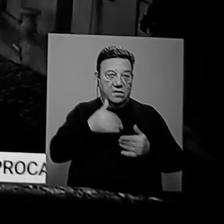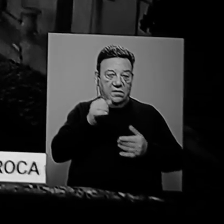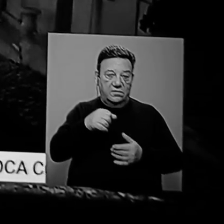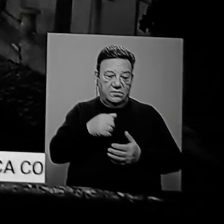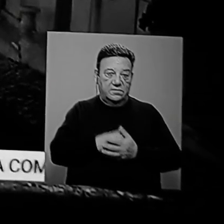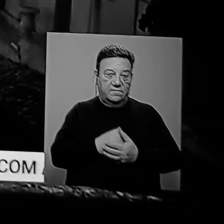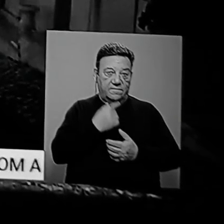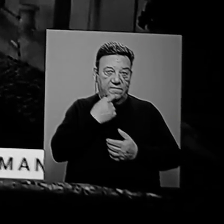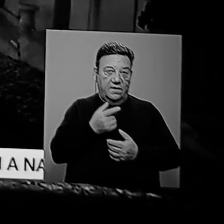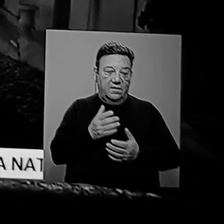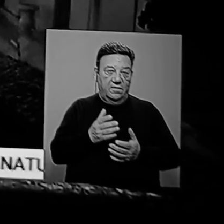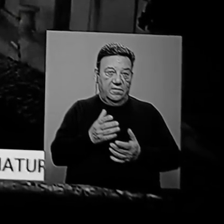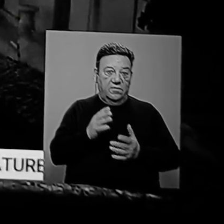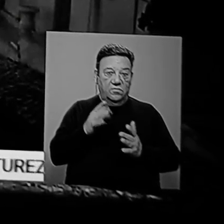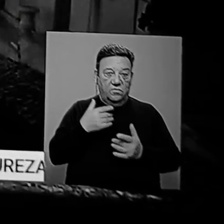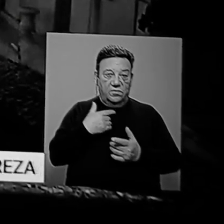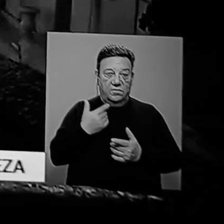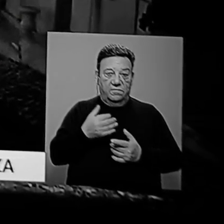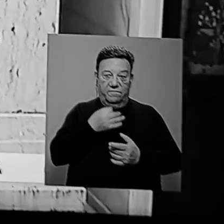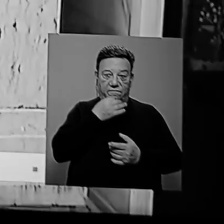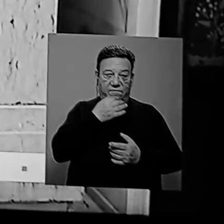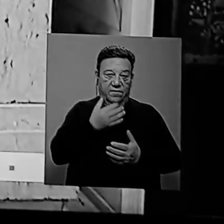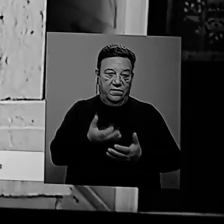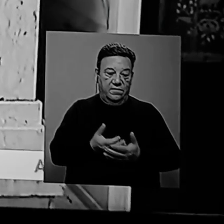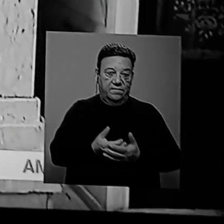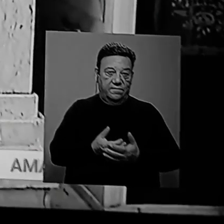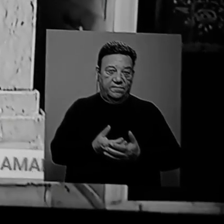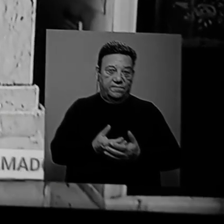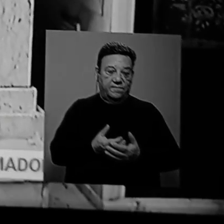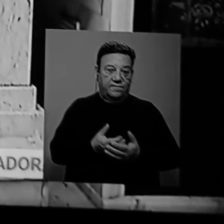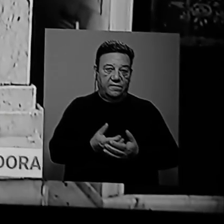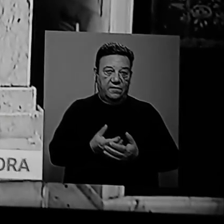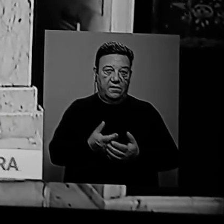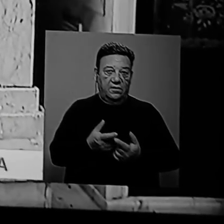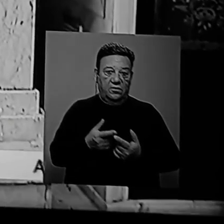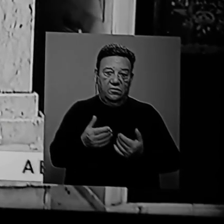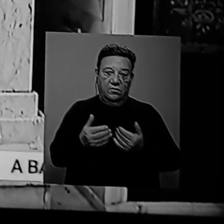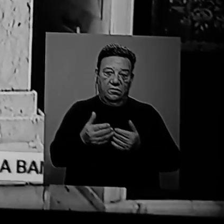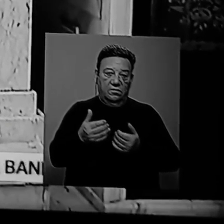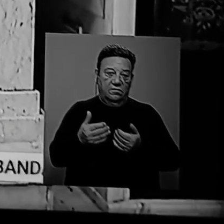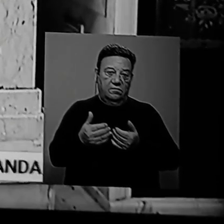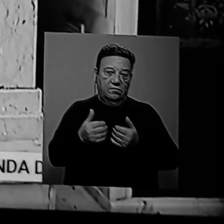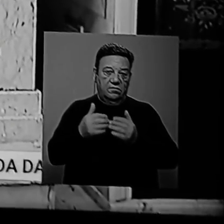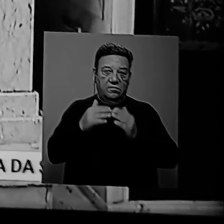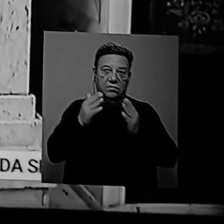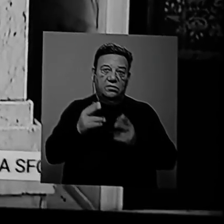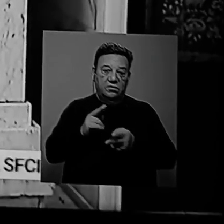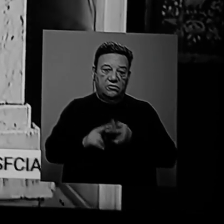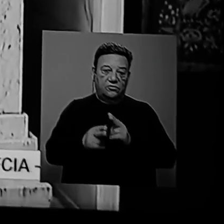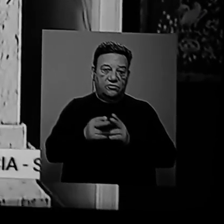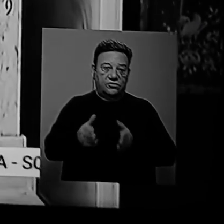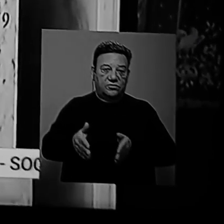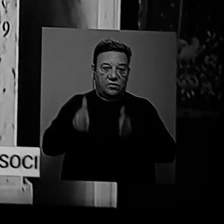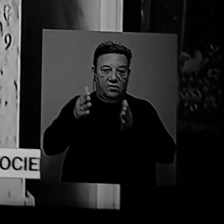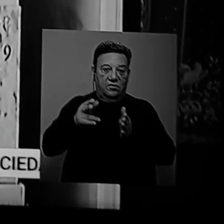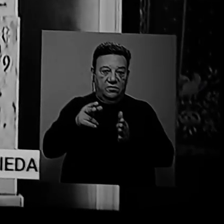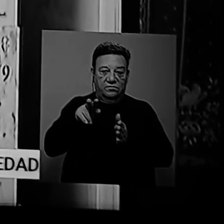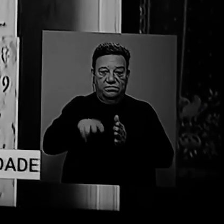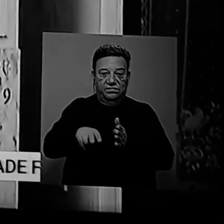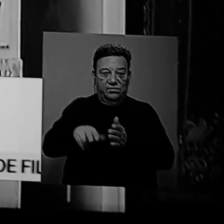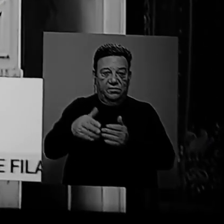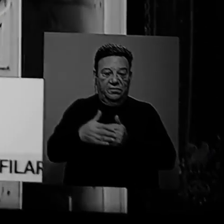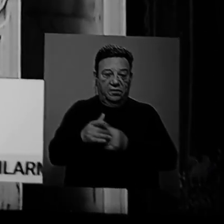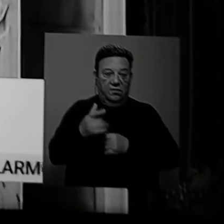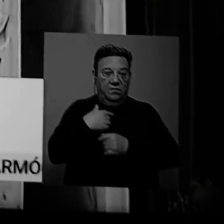Exatamente. Ou seja, quando nós estamos a falar dos jazigos, ou seja, destas construções verticais, nós estamos a